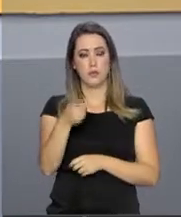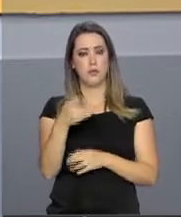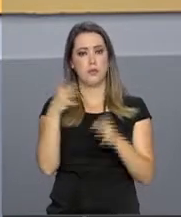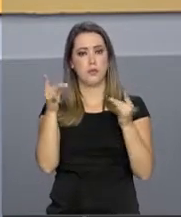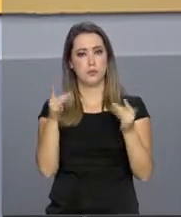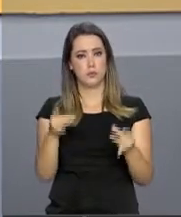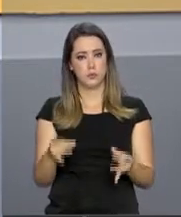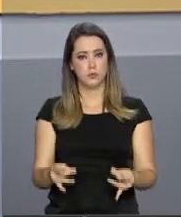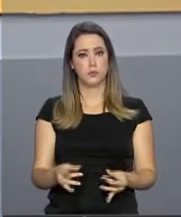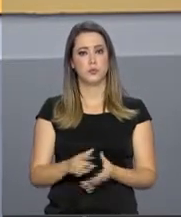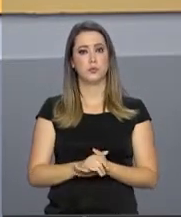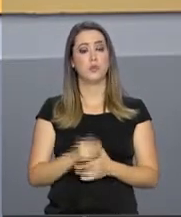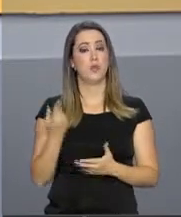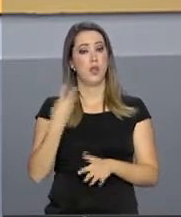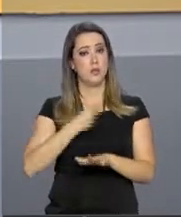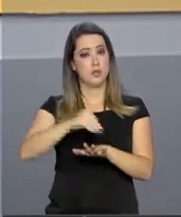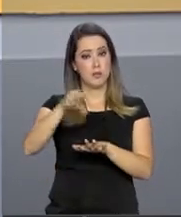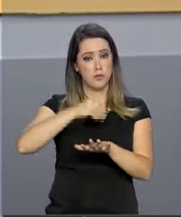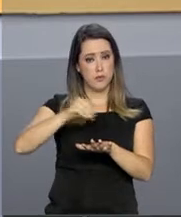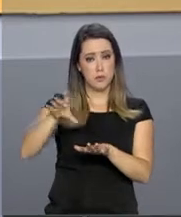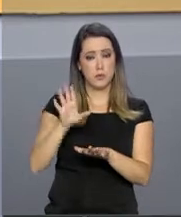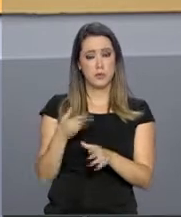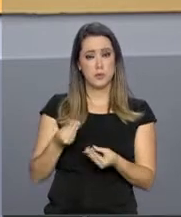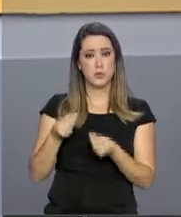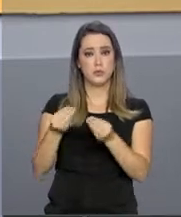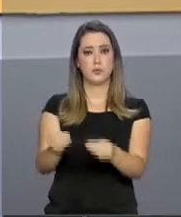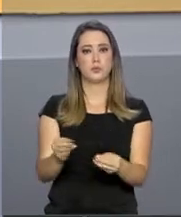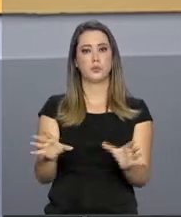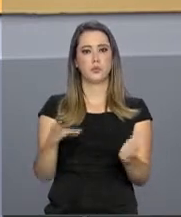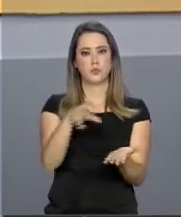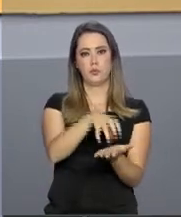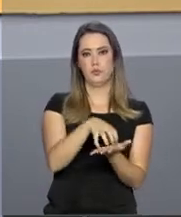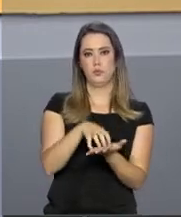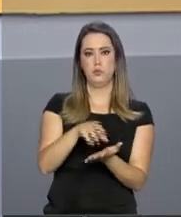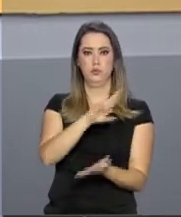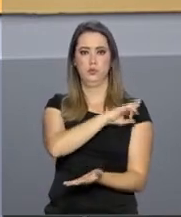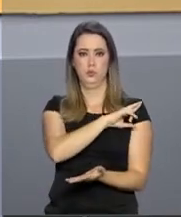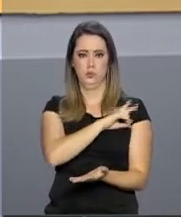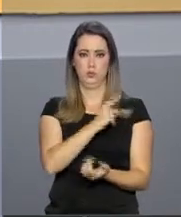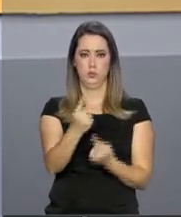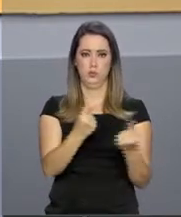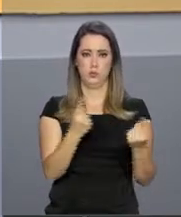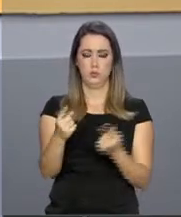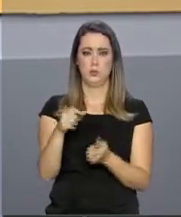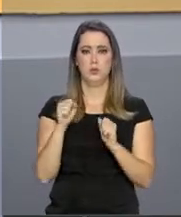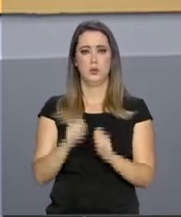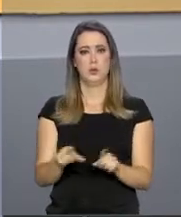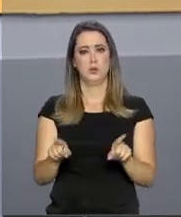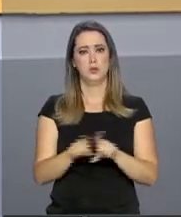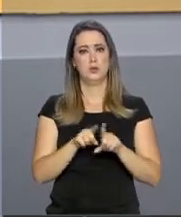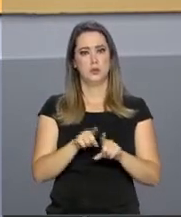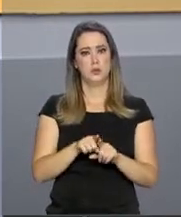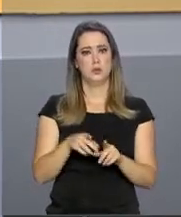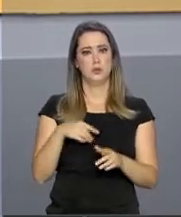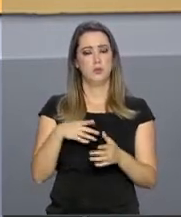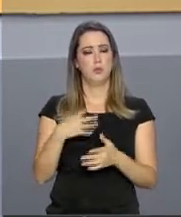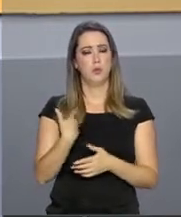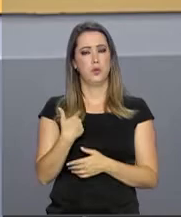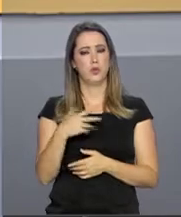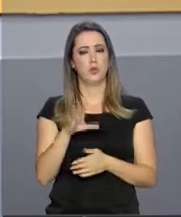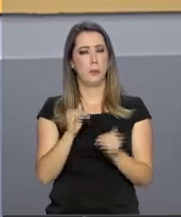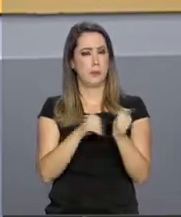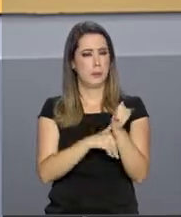do registro as informações são encaminhadas para os órgãos responsáveis quem quiser pode fazer a manifestação de maneira